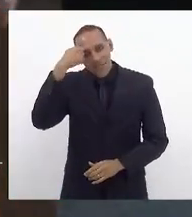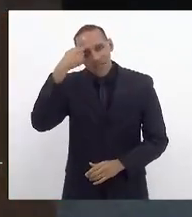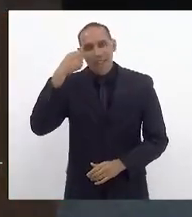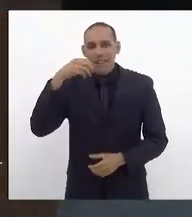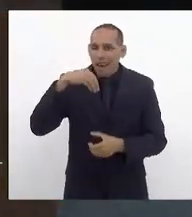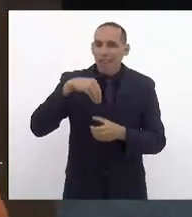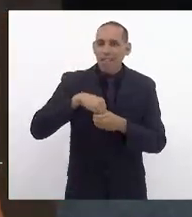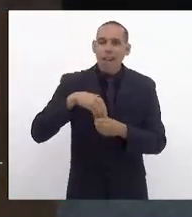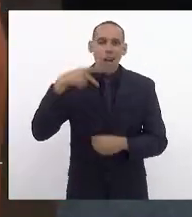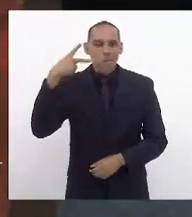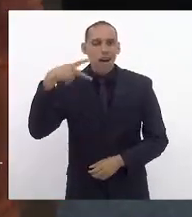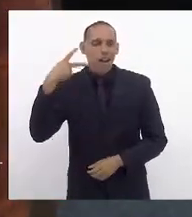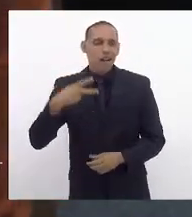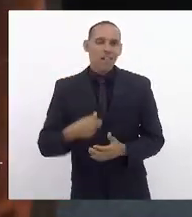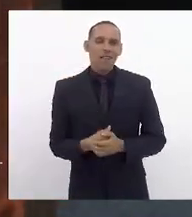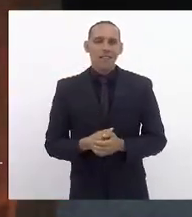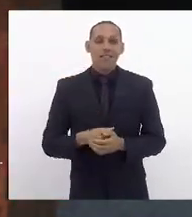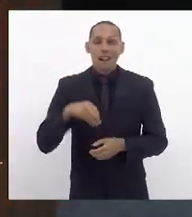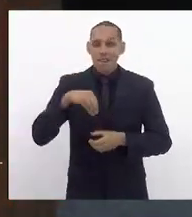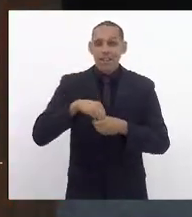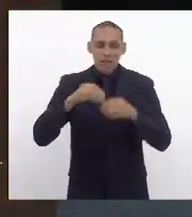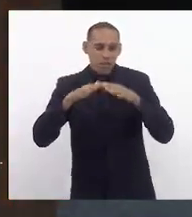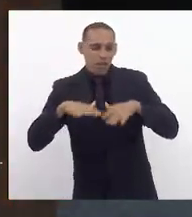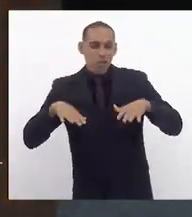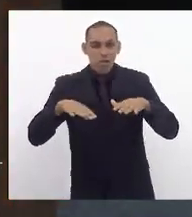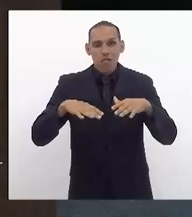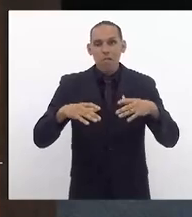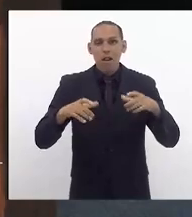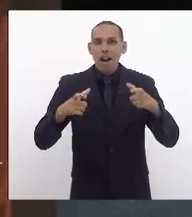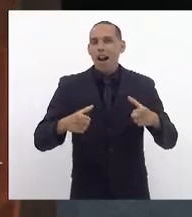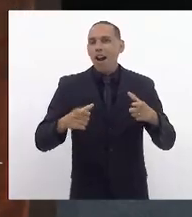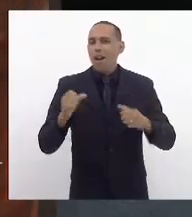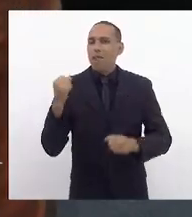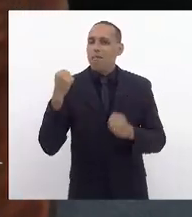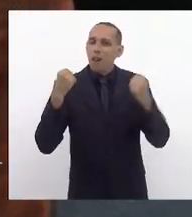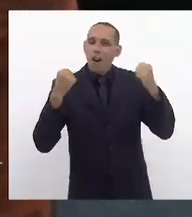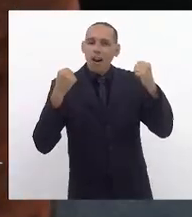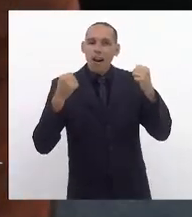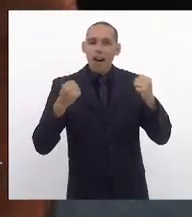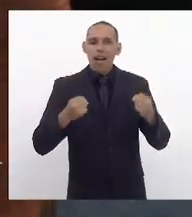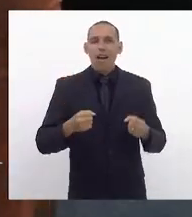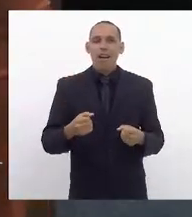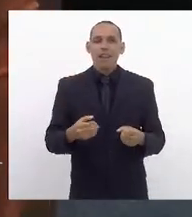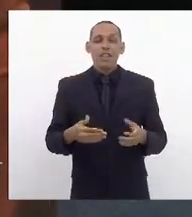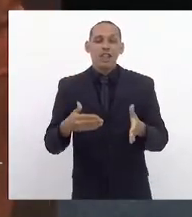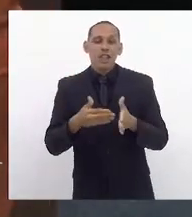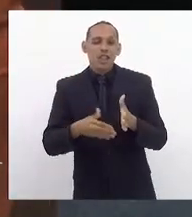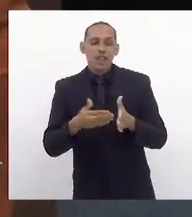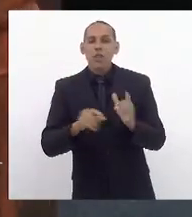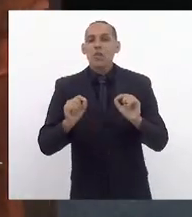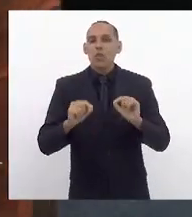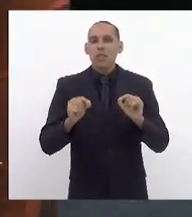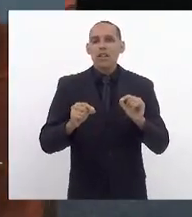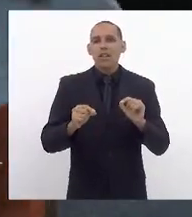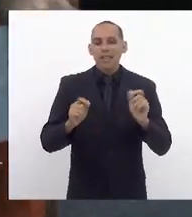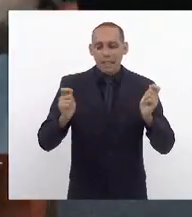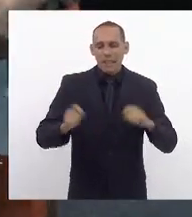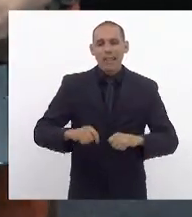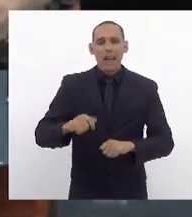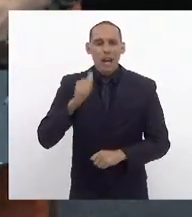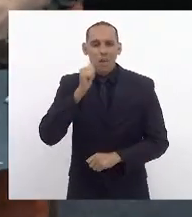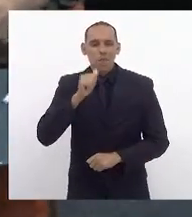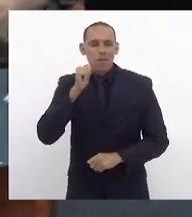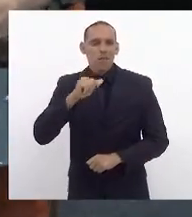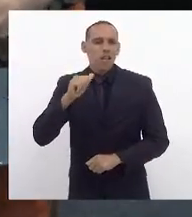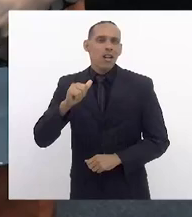dentro dos parlamentos, dentro dos espaços de poder, que negam a possibilidade, historicamente, de mulheres